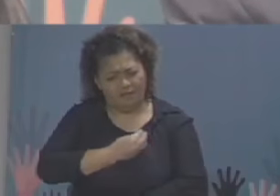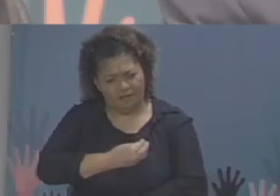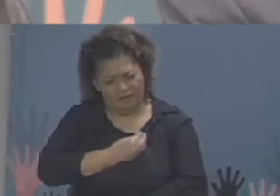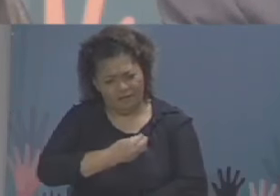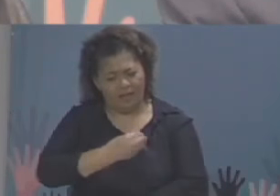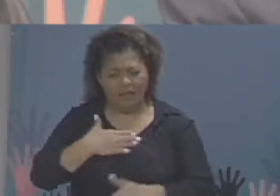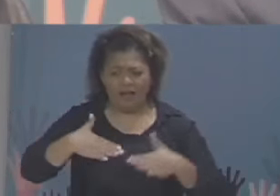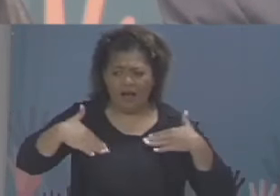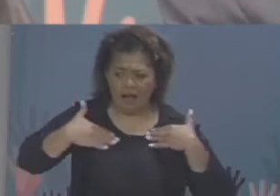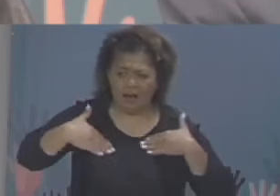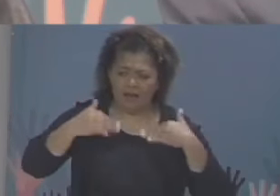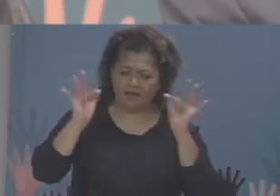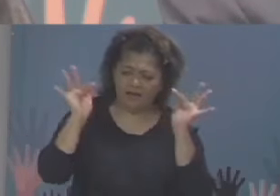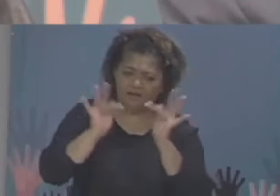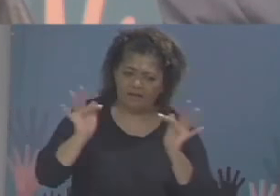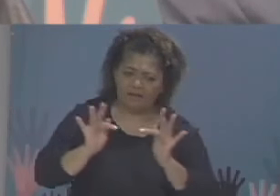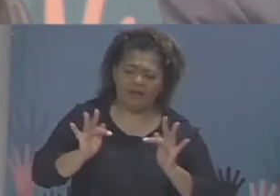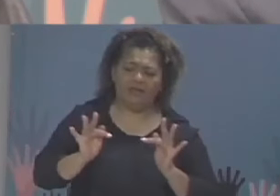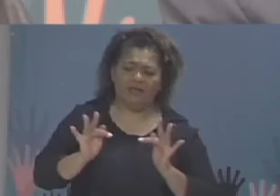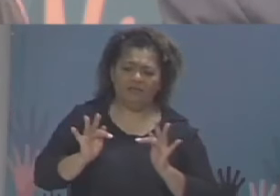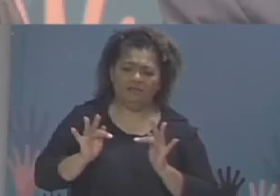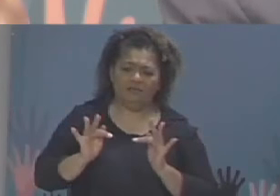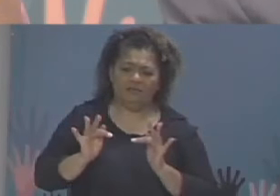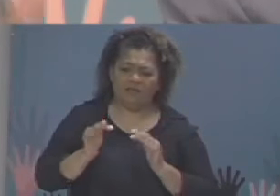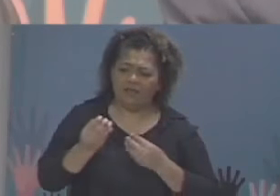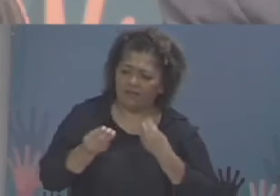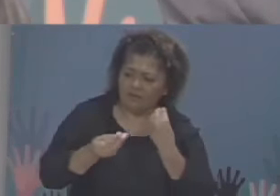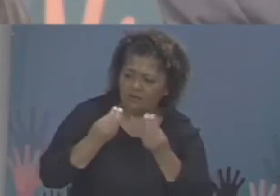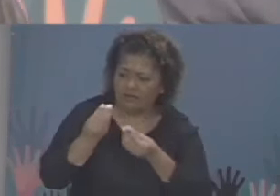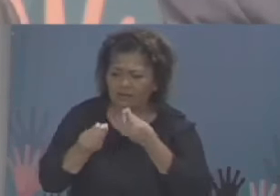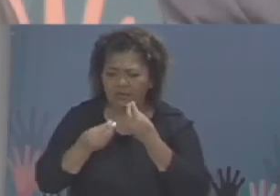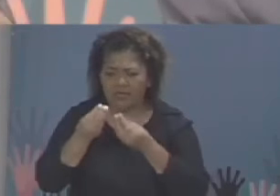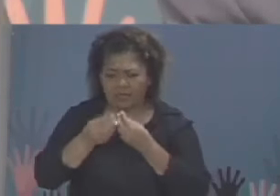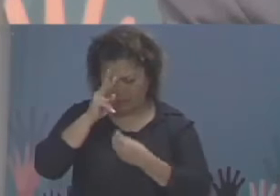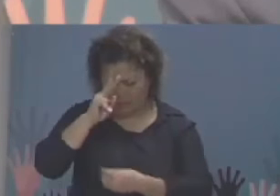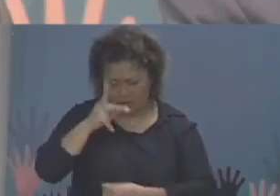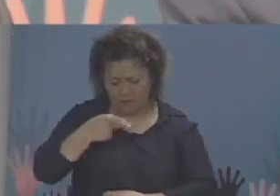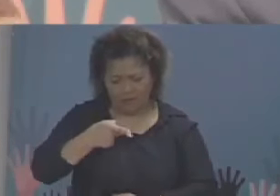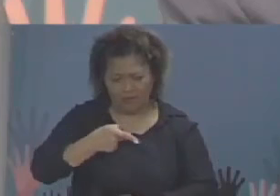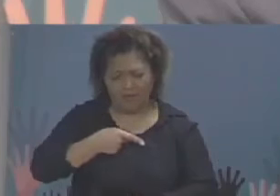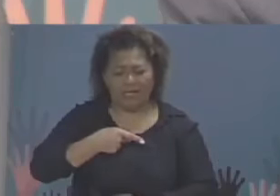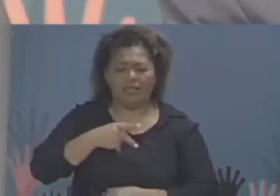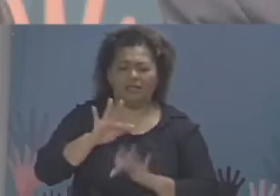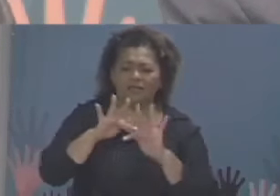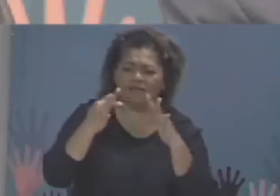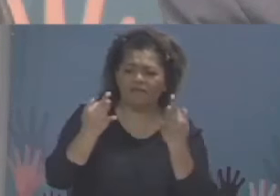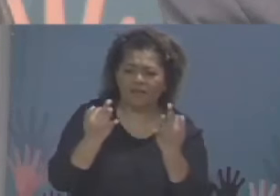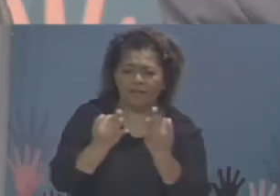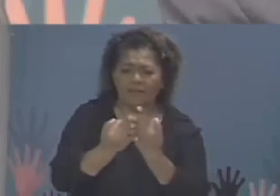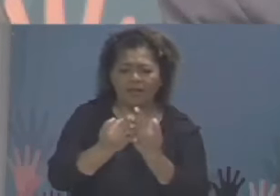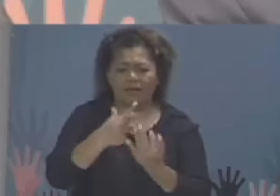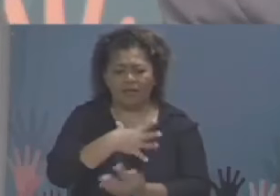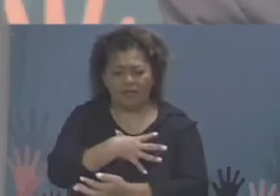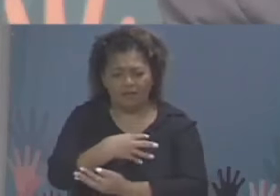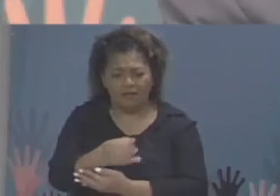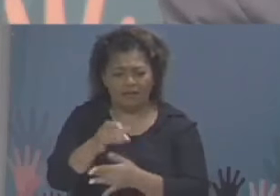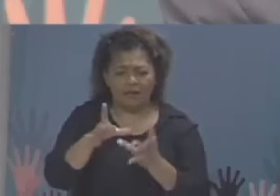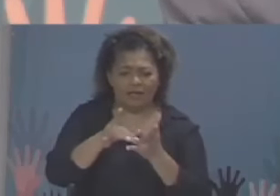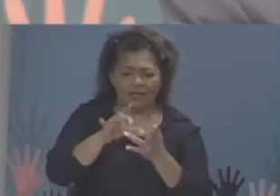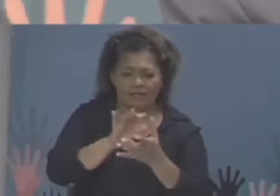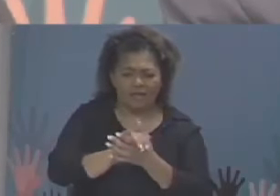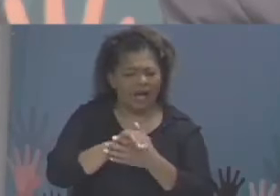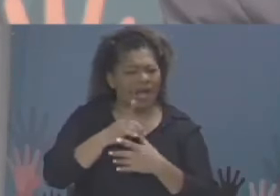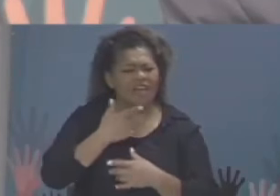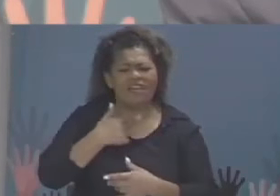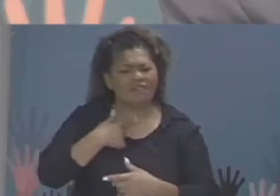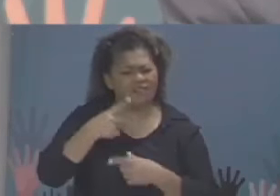felicidade, dando conta das suas relações pessoais, de constituir família, naquilo que eles desejarem. Então,